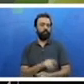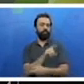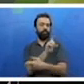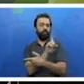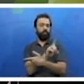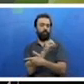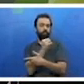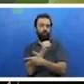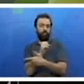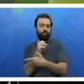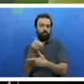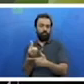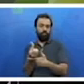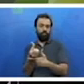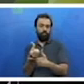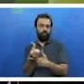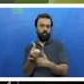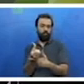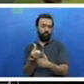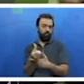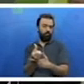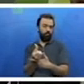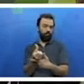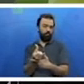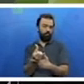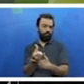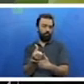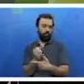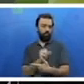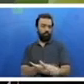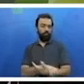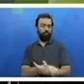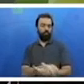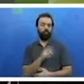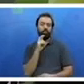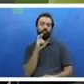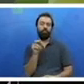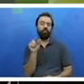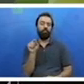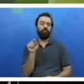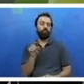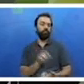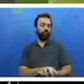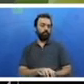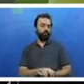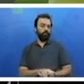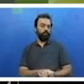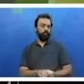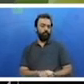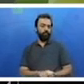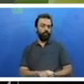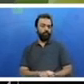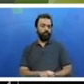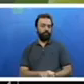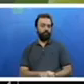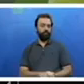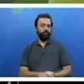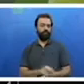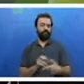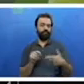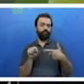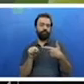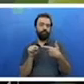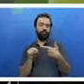18 dividido por 6, vamos lá. Quanto que dá? Dá para fazer de cabeça aqui, hein, gente?